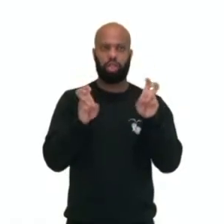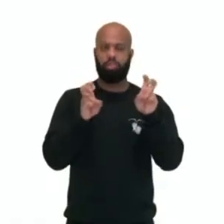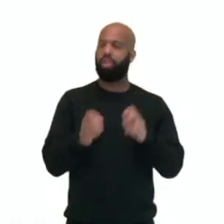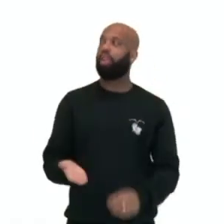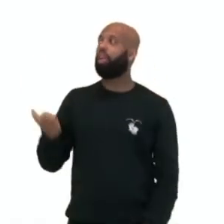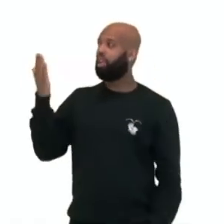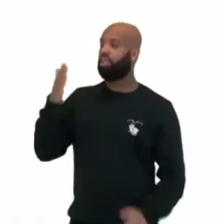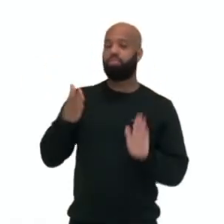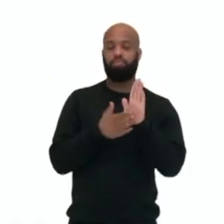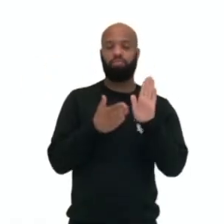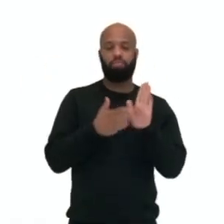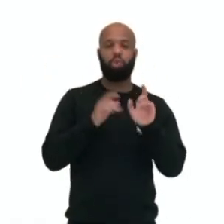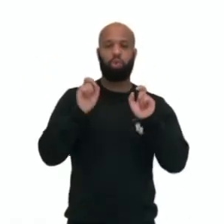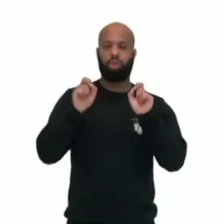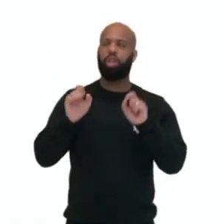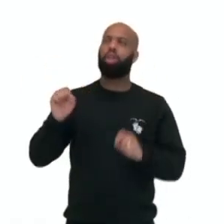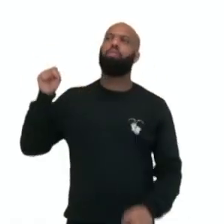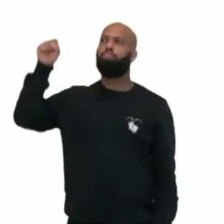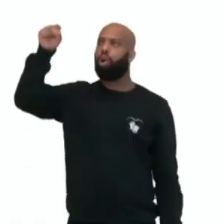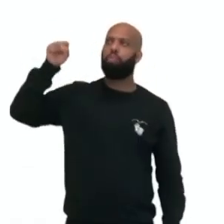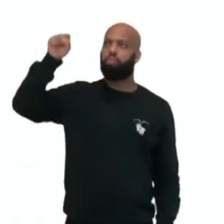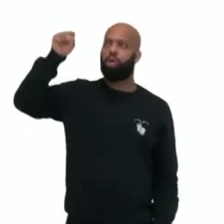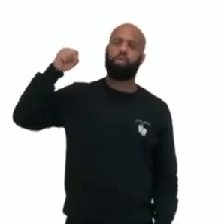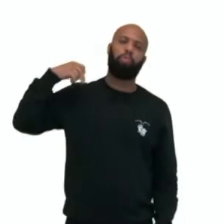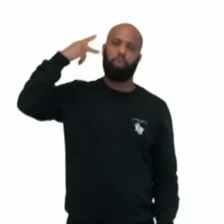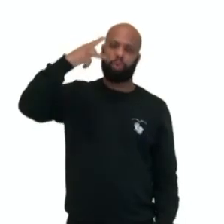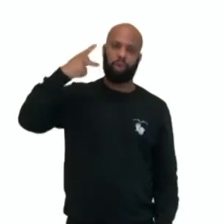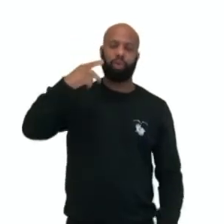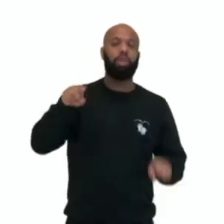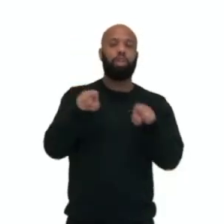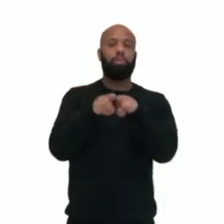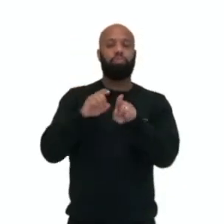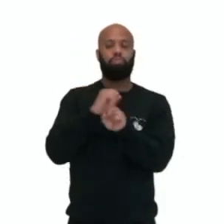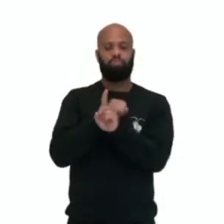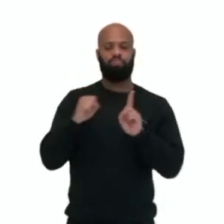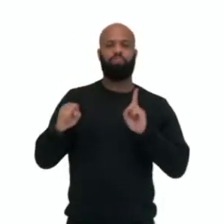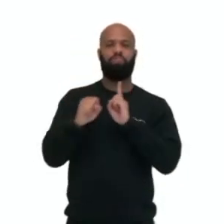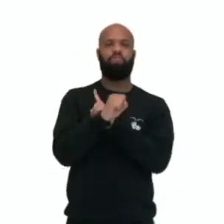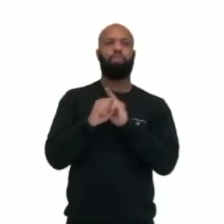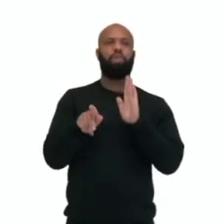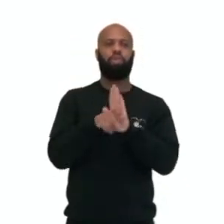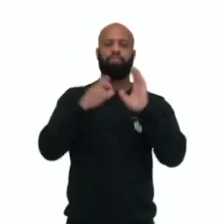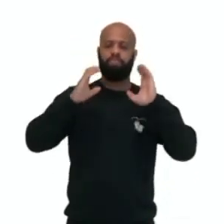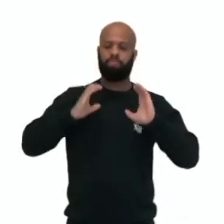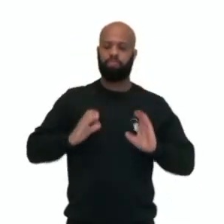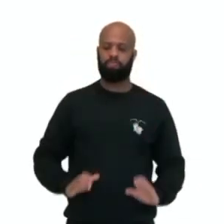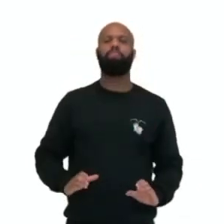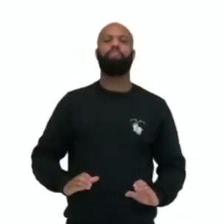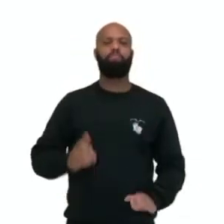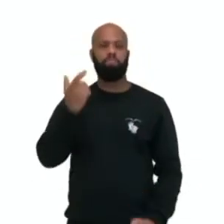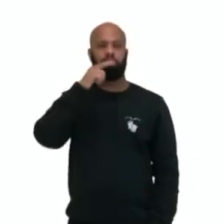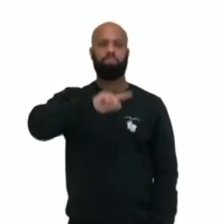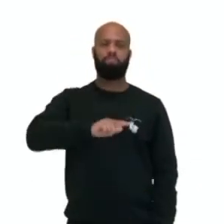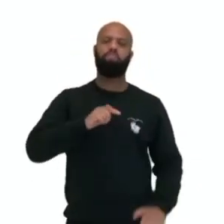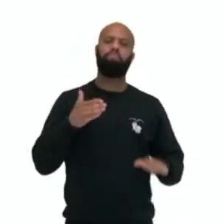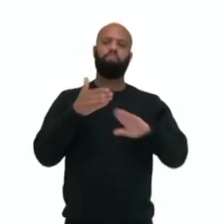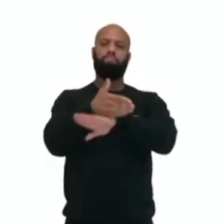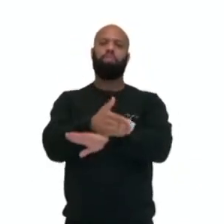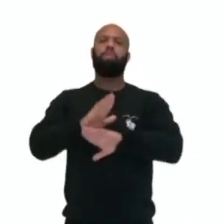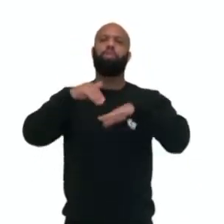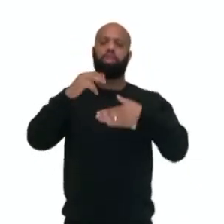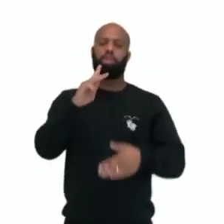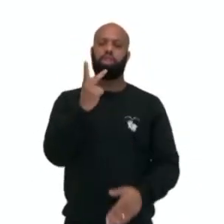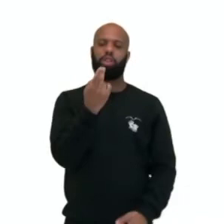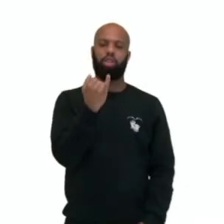propõe uma ação de protesto político e social para o exercício da cidadania. Então, o hip hop é um movimento